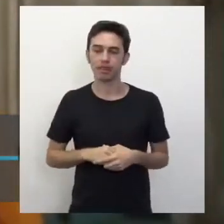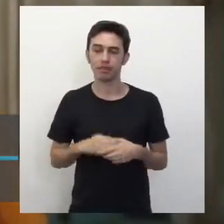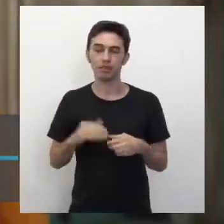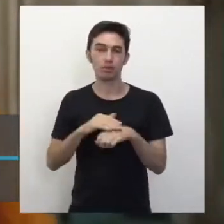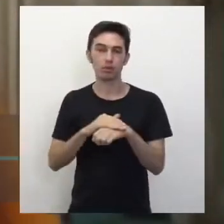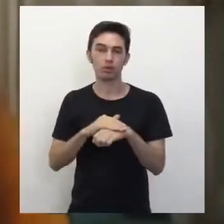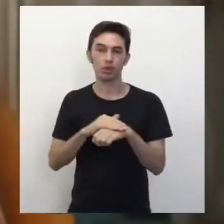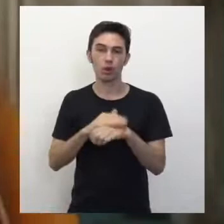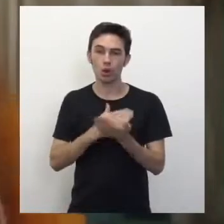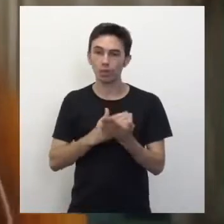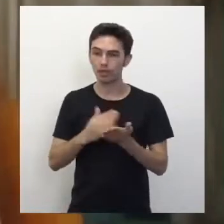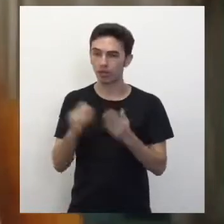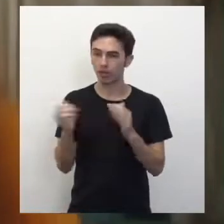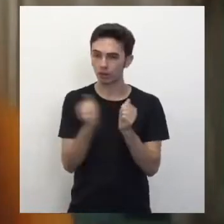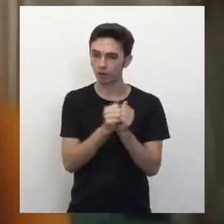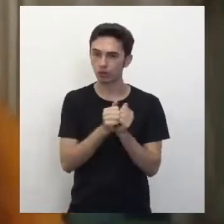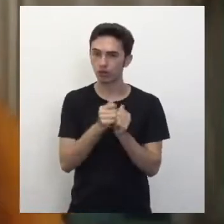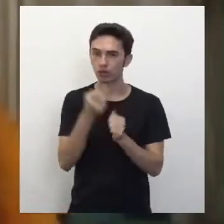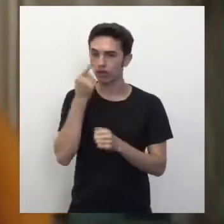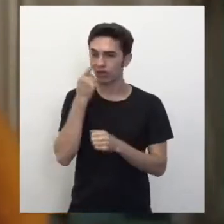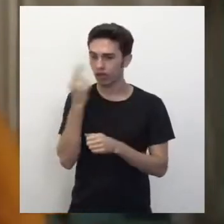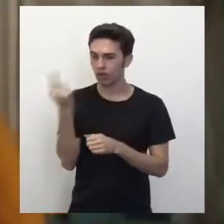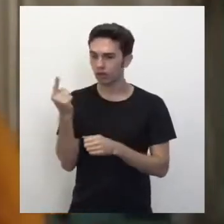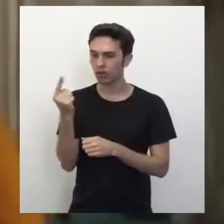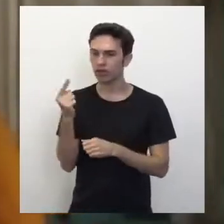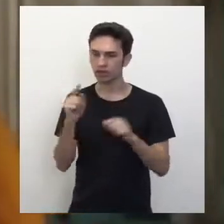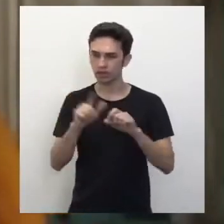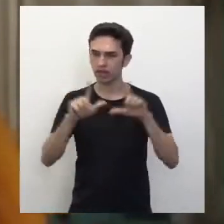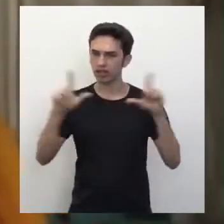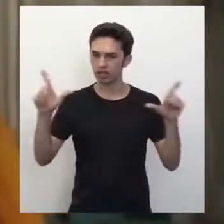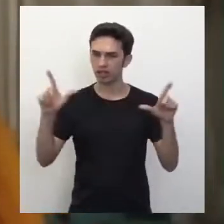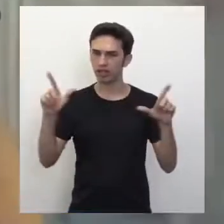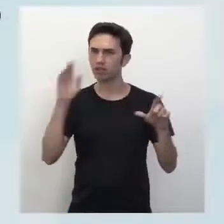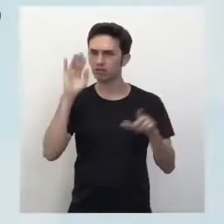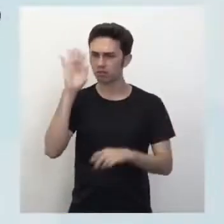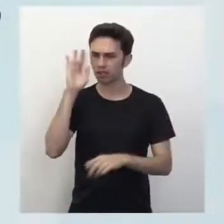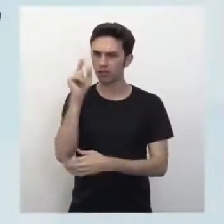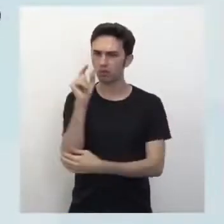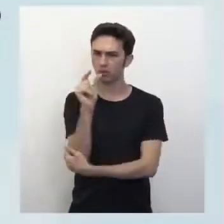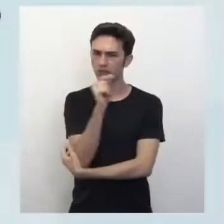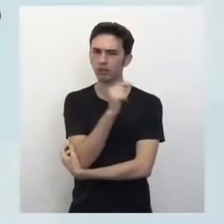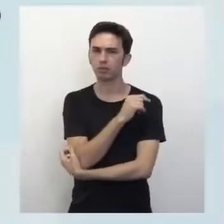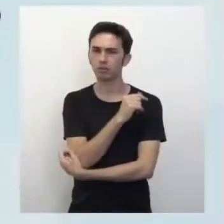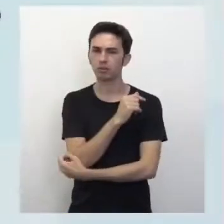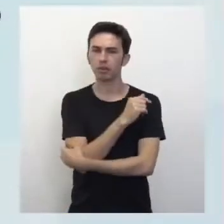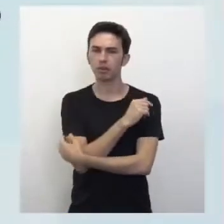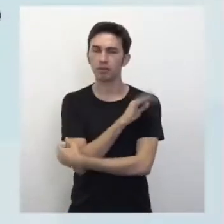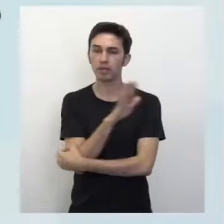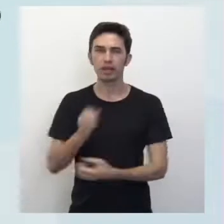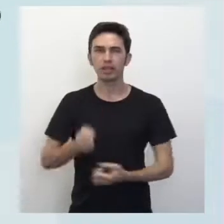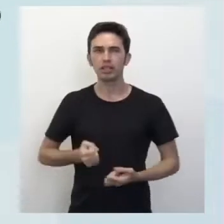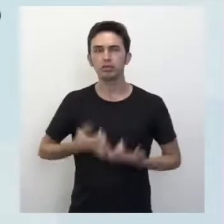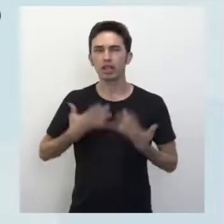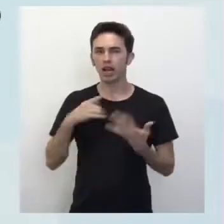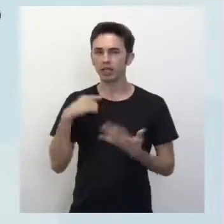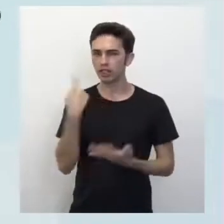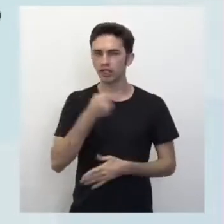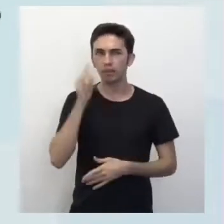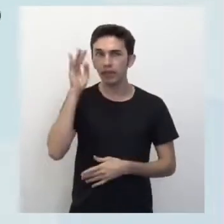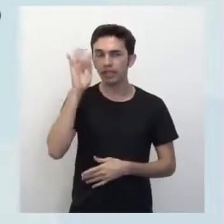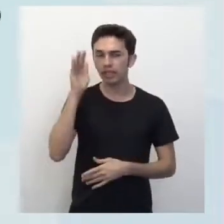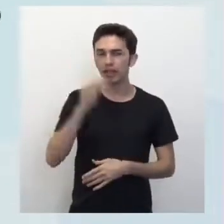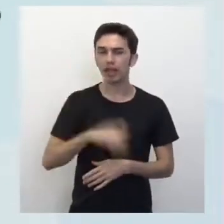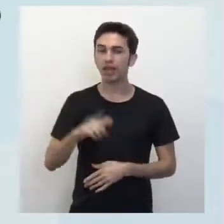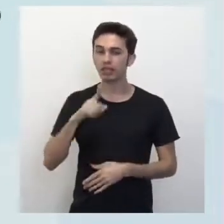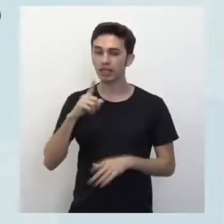vendo aí na tela Vamos pensar um pouquinho, mas para inspirar a gente a pensar, eu trouxe